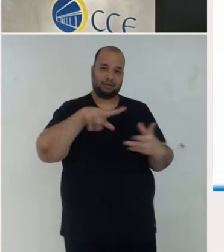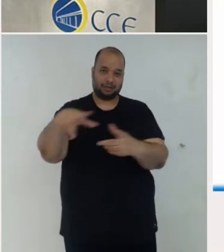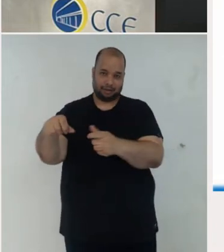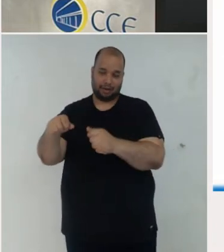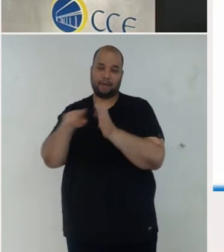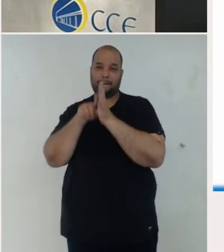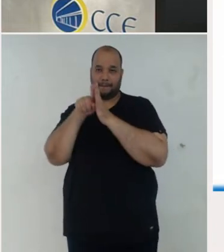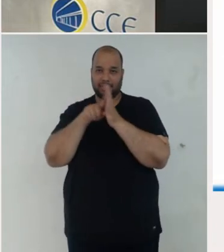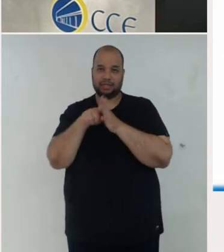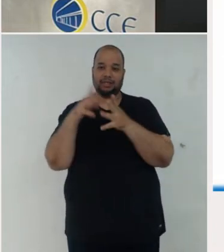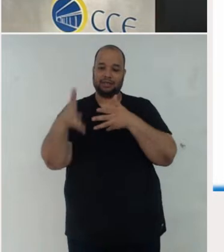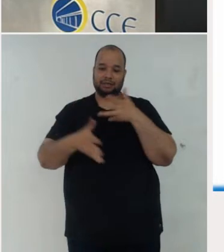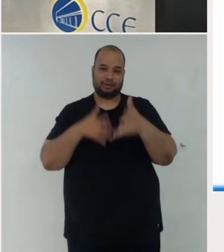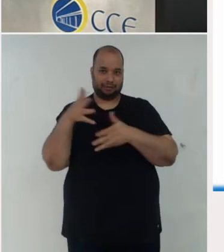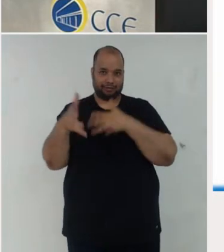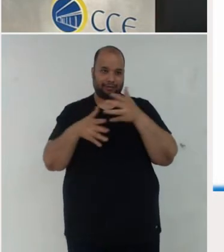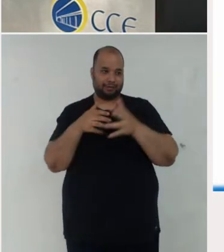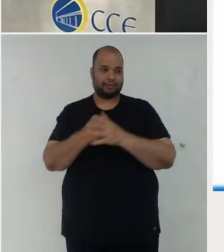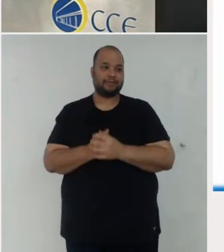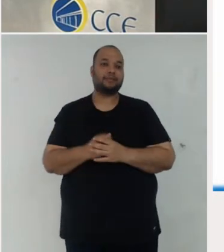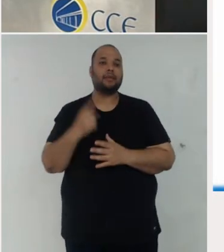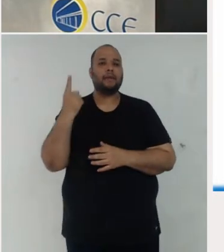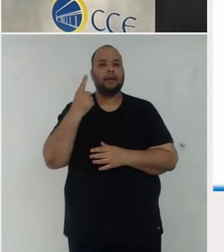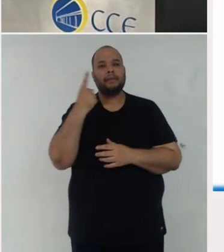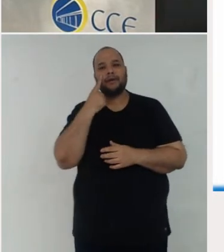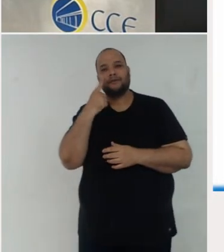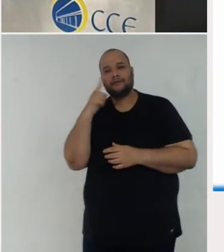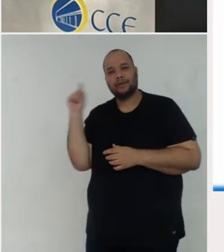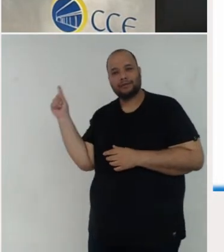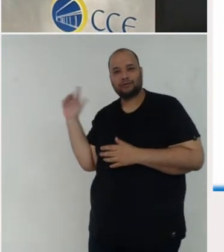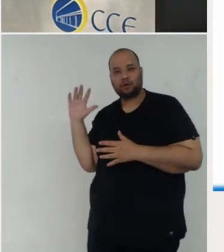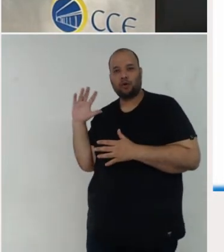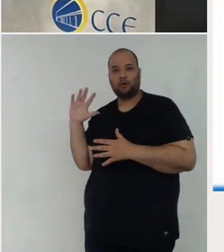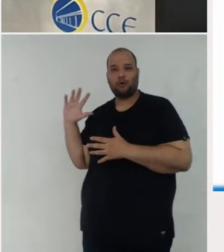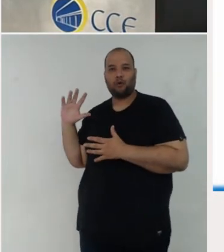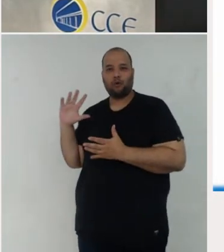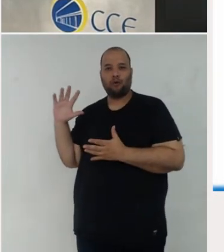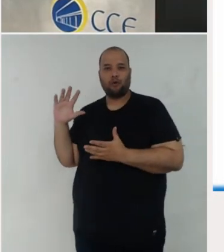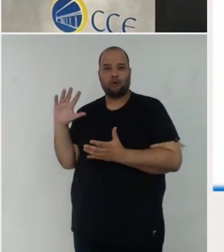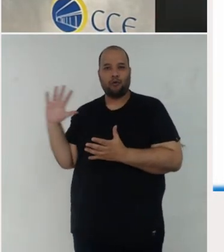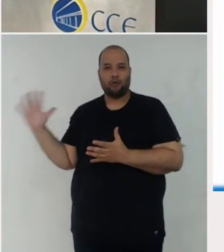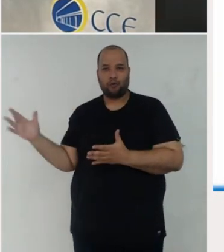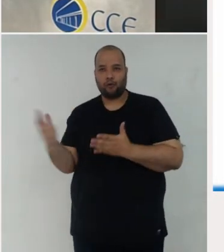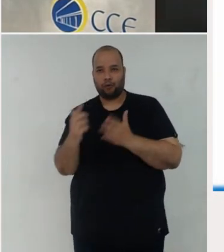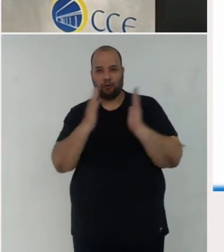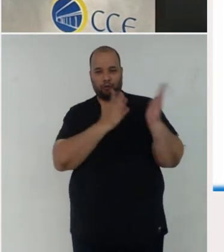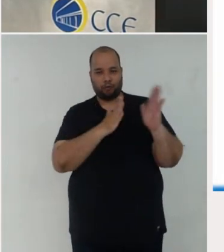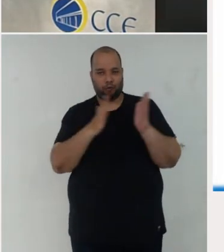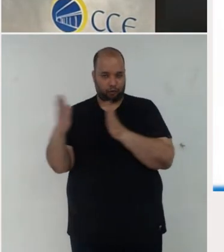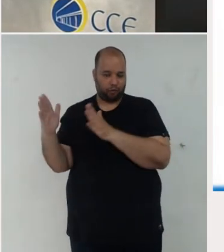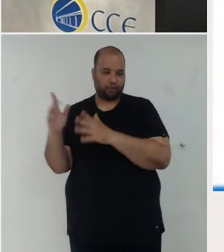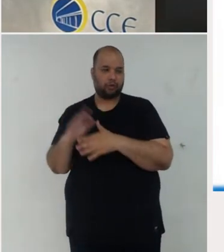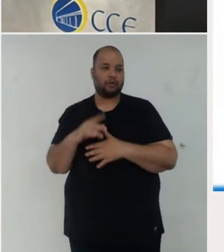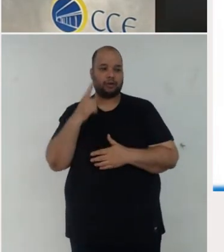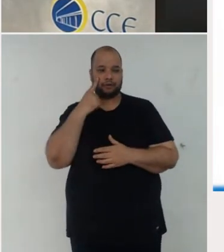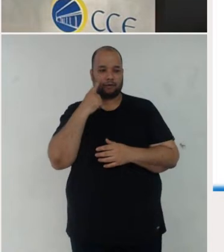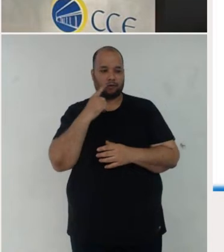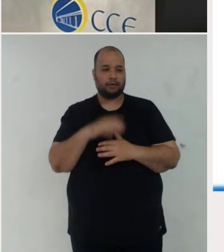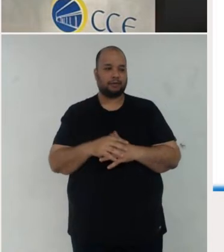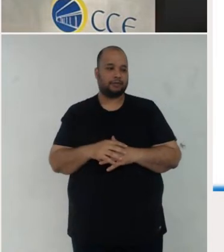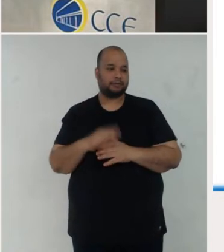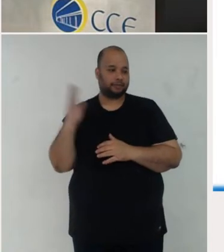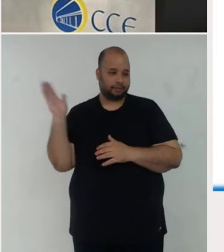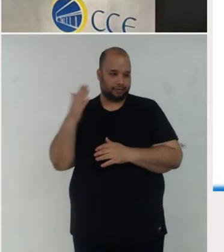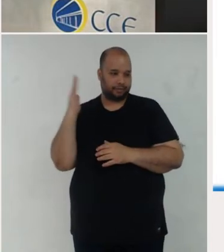envolvendo línguas de sinais. Então primeiro eu vou mostrar essa coleção, é uma coleção, pode mostrar os outros, o